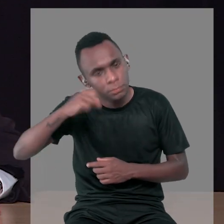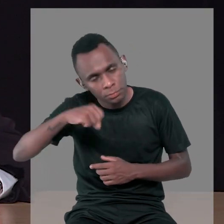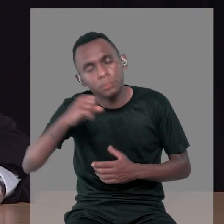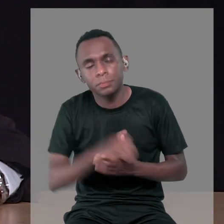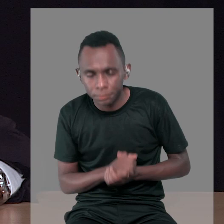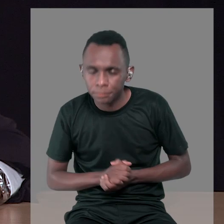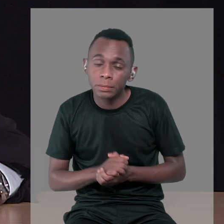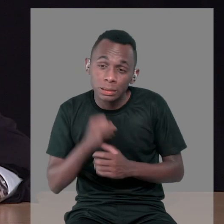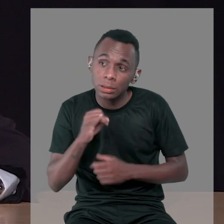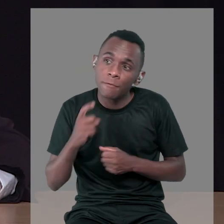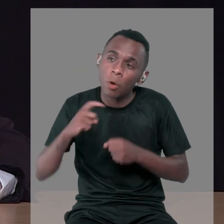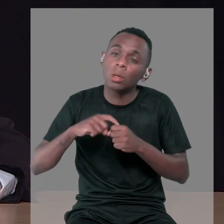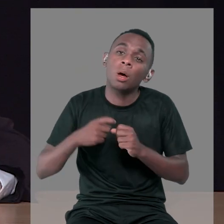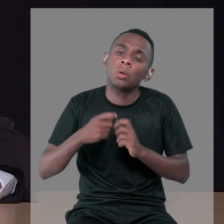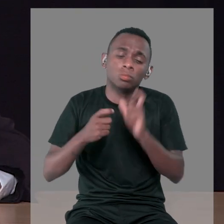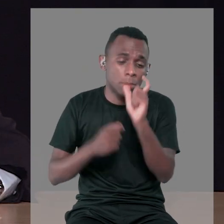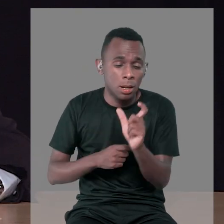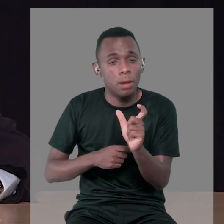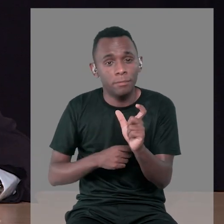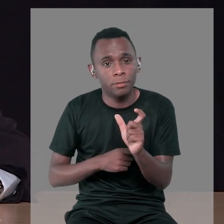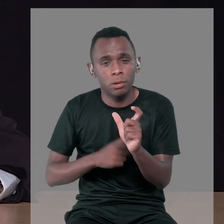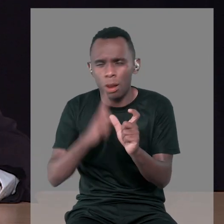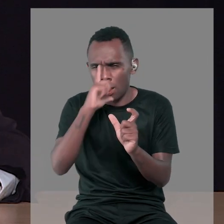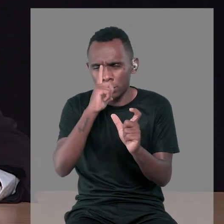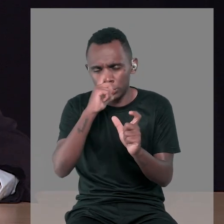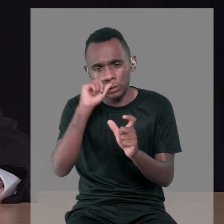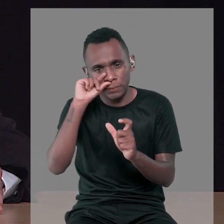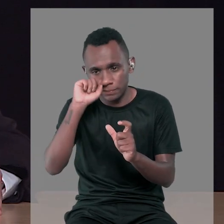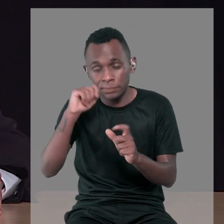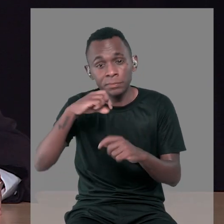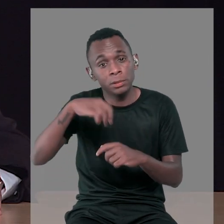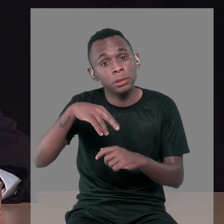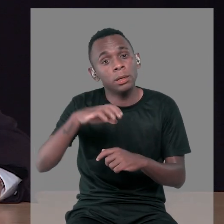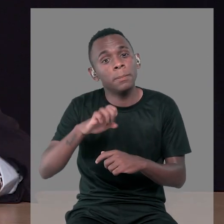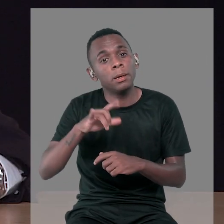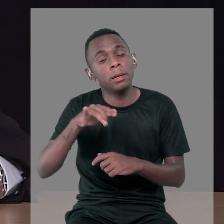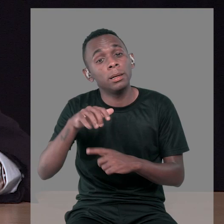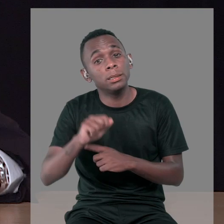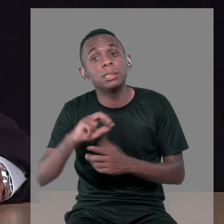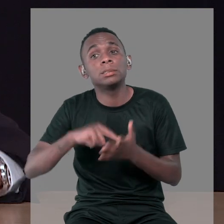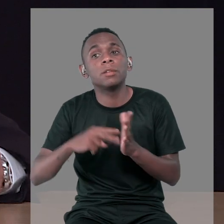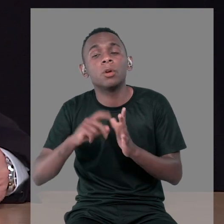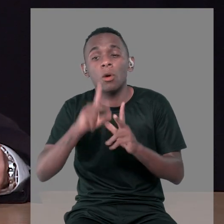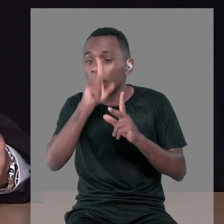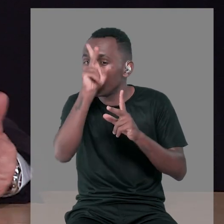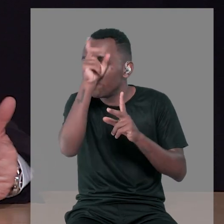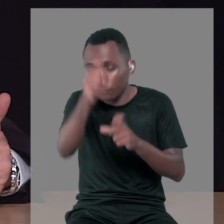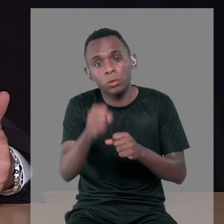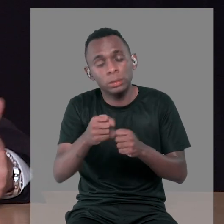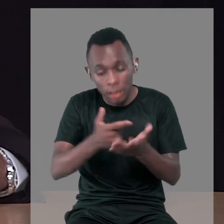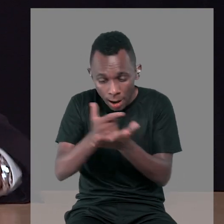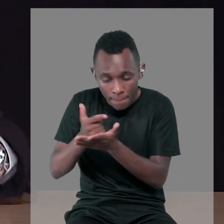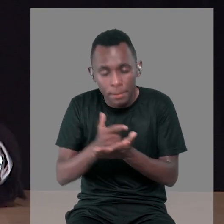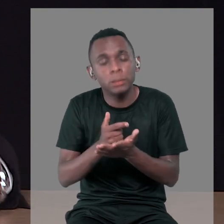né, que vem do latim, né, o milícia aí, ele significa uma força armada. Então, por exemplo, no Renascimento, quando você falava de milícia,